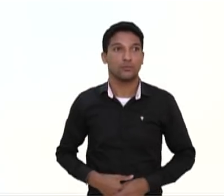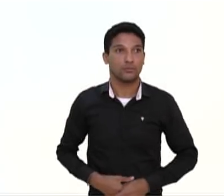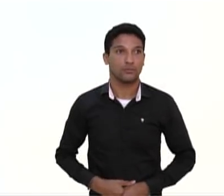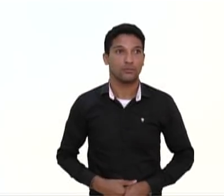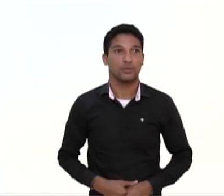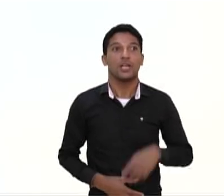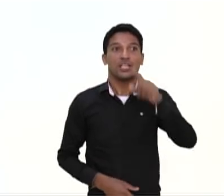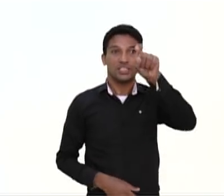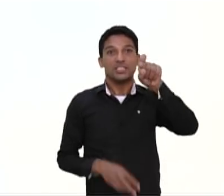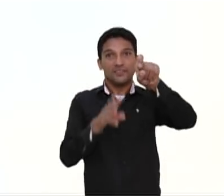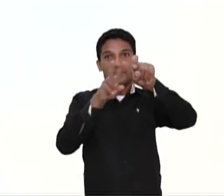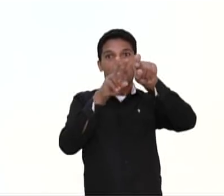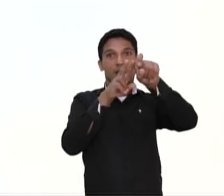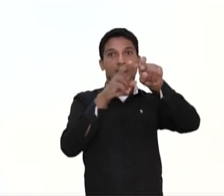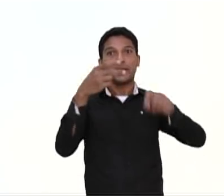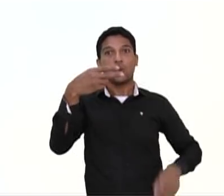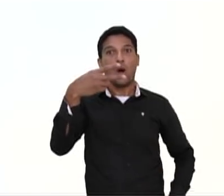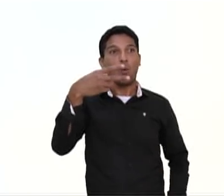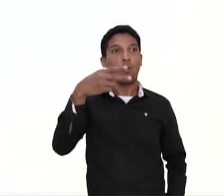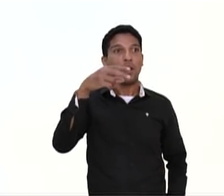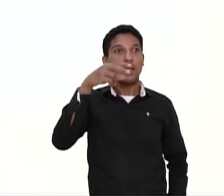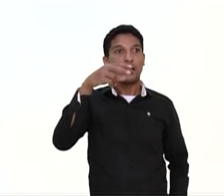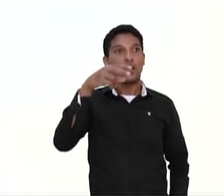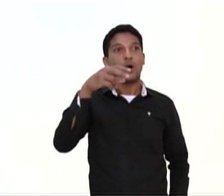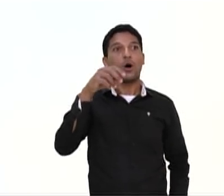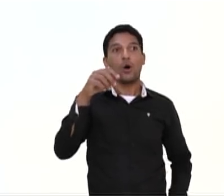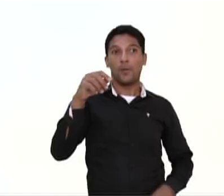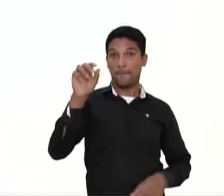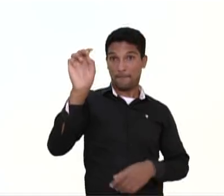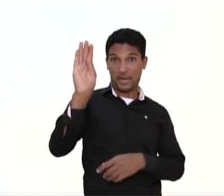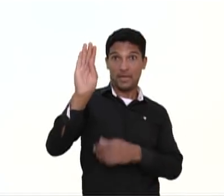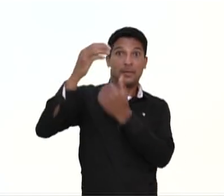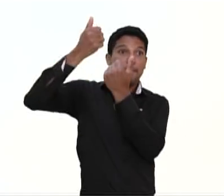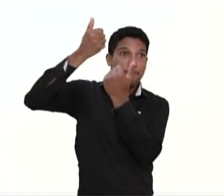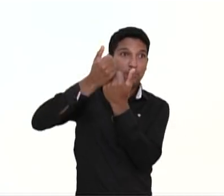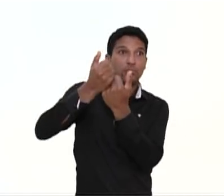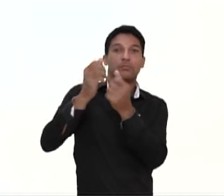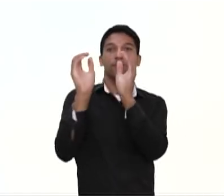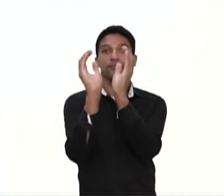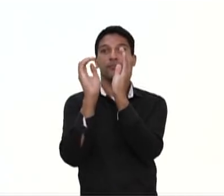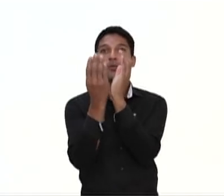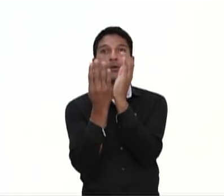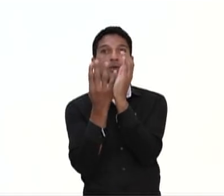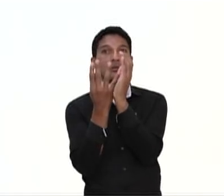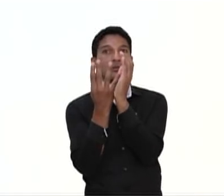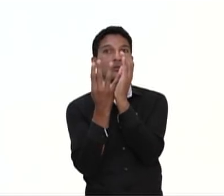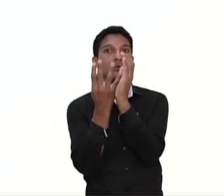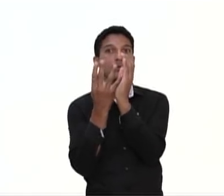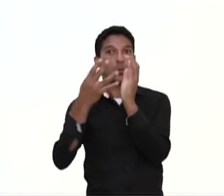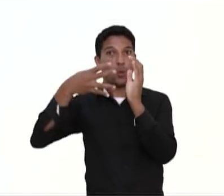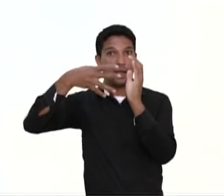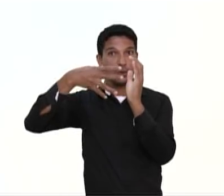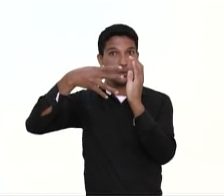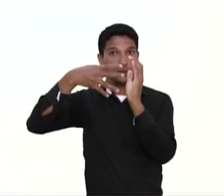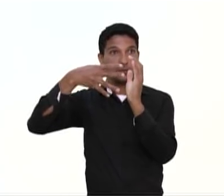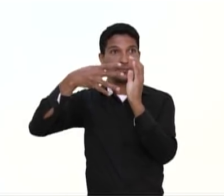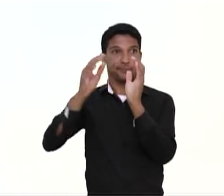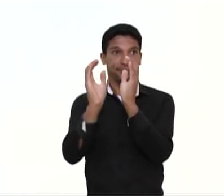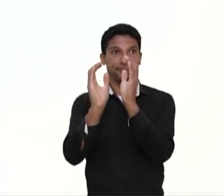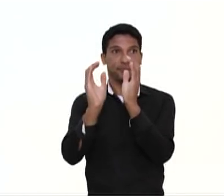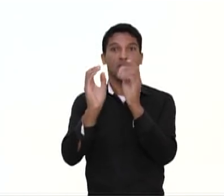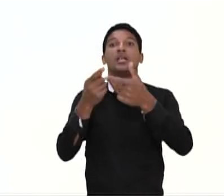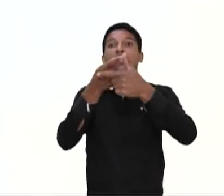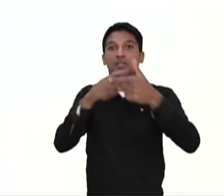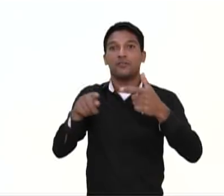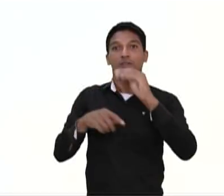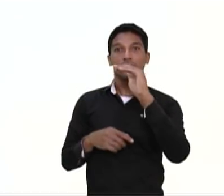vai ser igual a, no lugar de B, estou usando o valor de 4, dividido por 2 vezes A, que